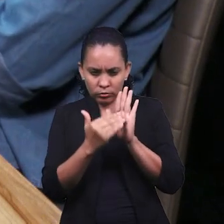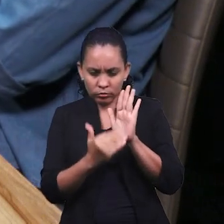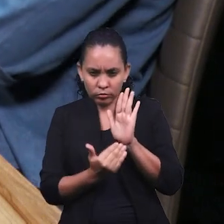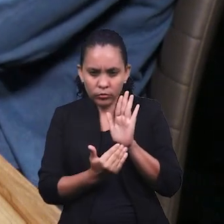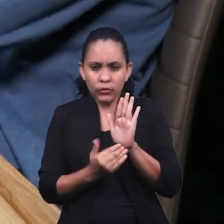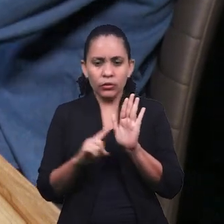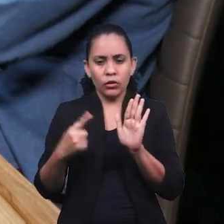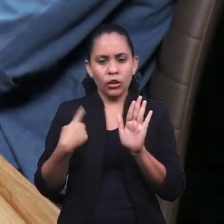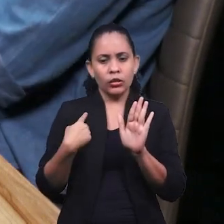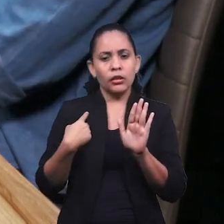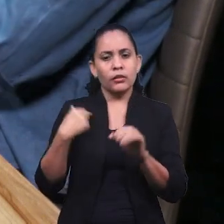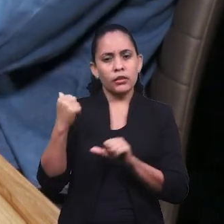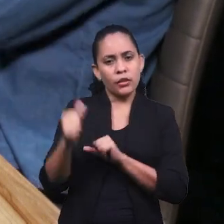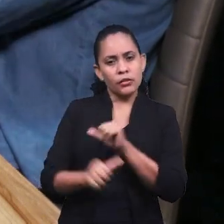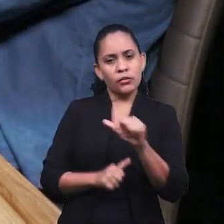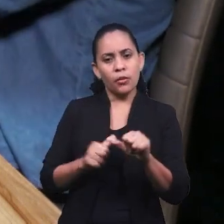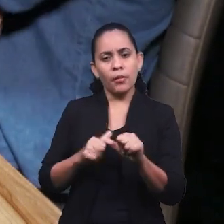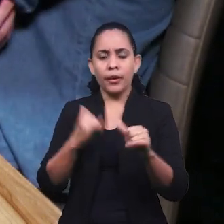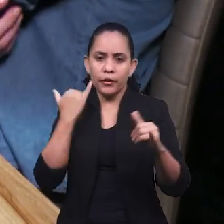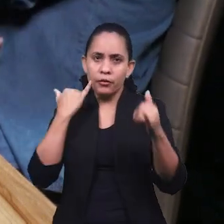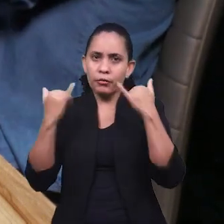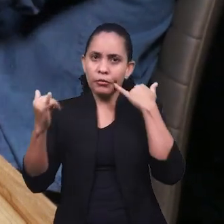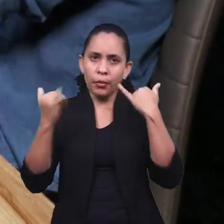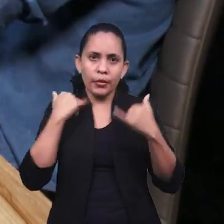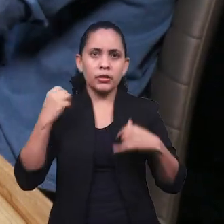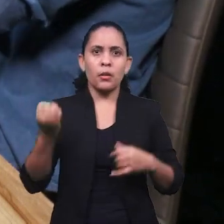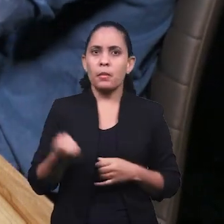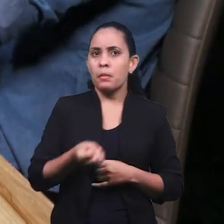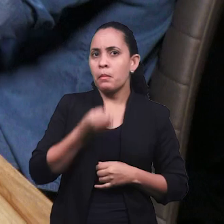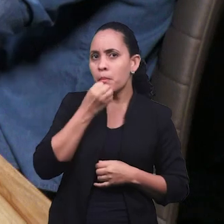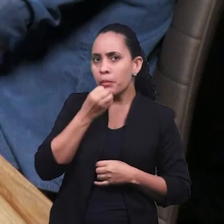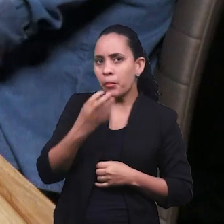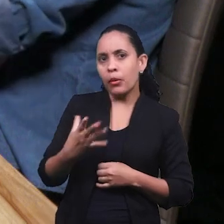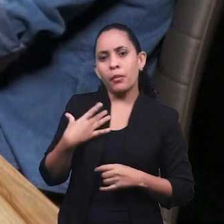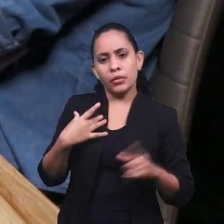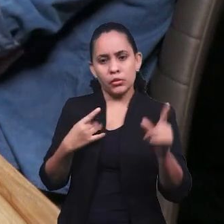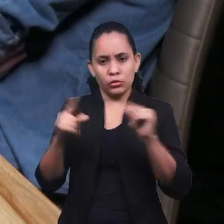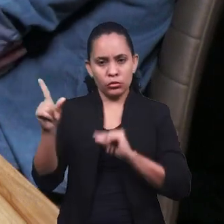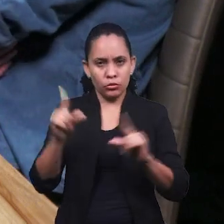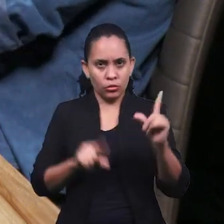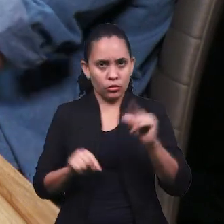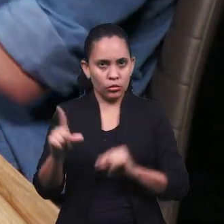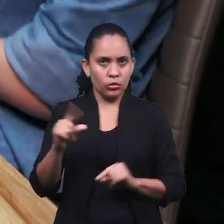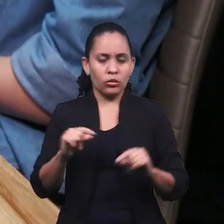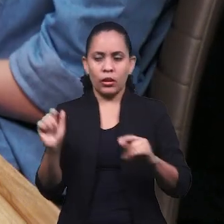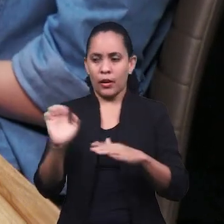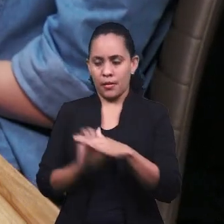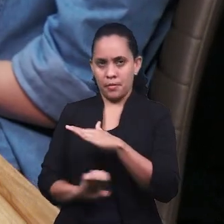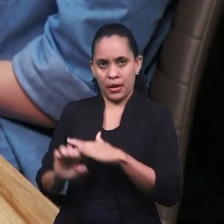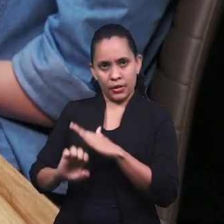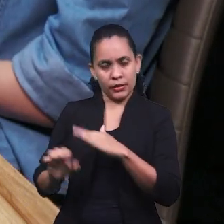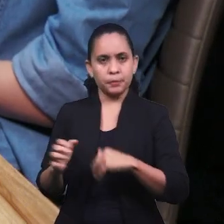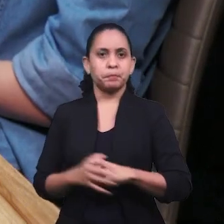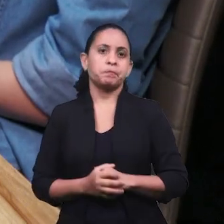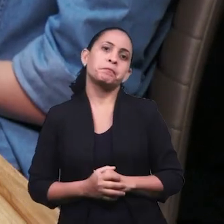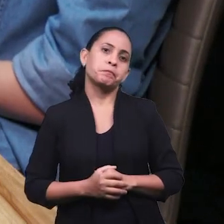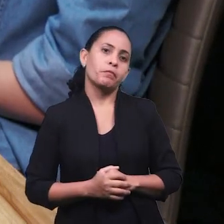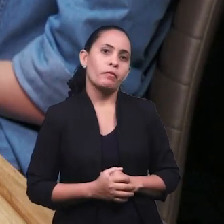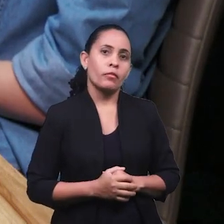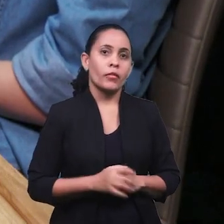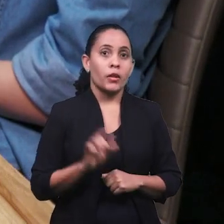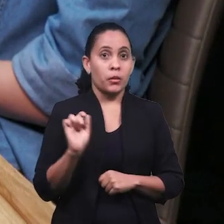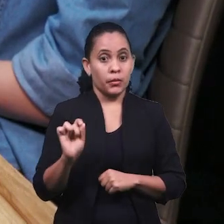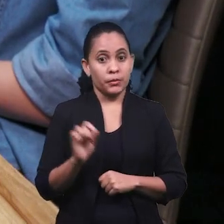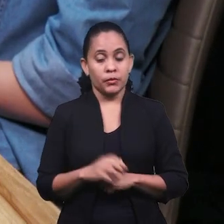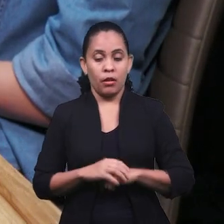vezes são colhidos em redes sociais, né? Isso. E aí que entra realmente essa parte de minerar essas informações para trazer aquilo que